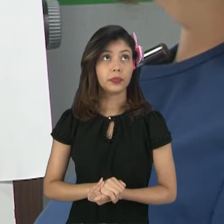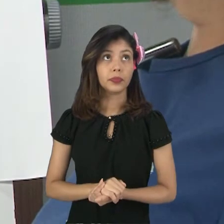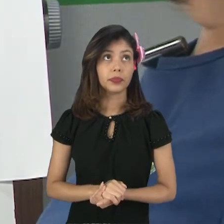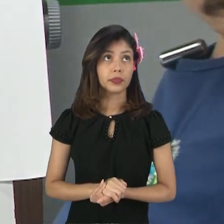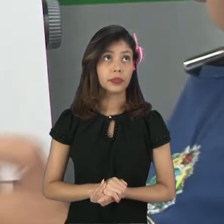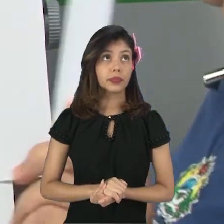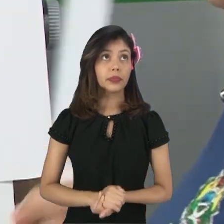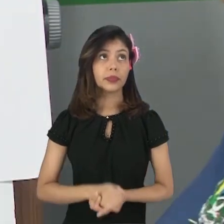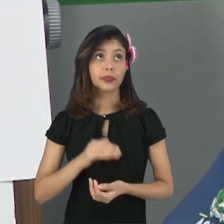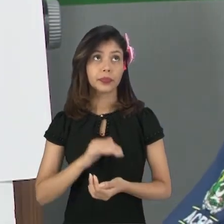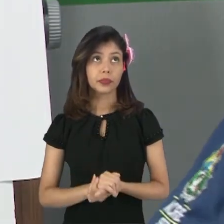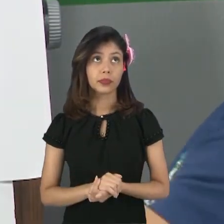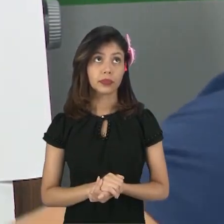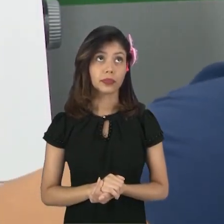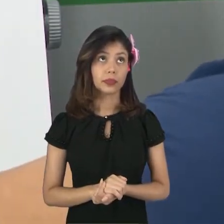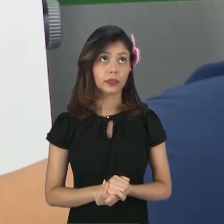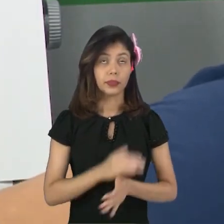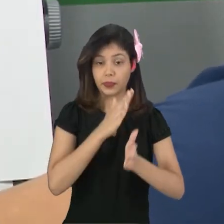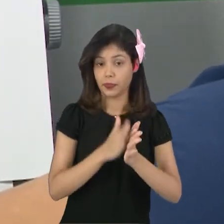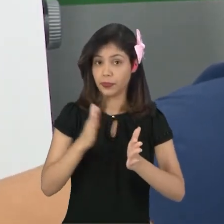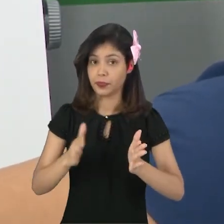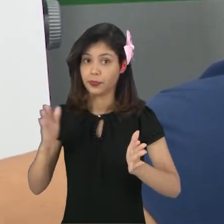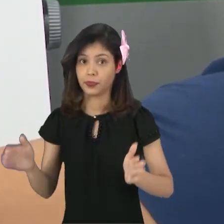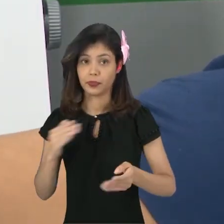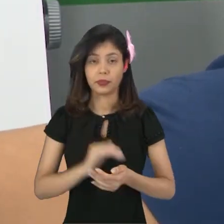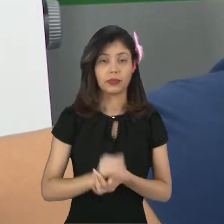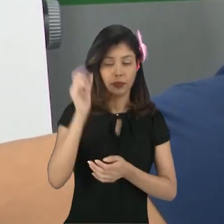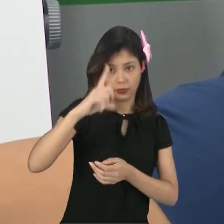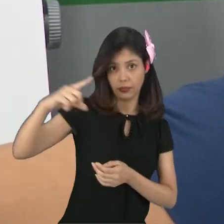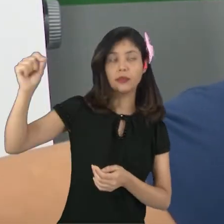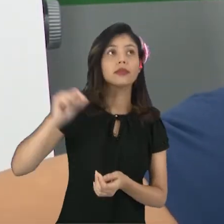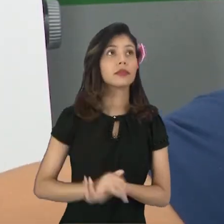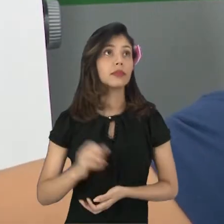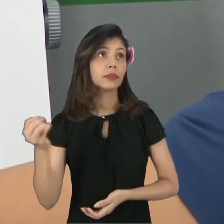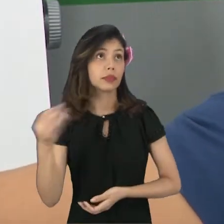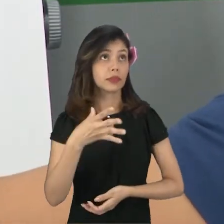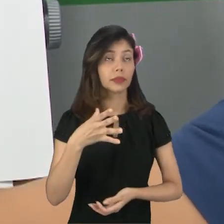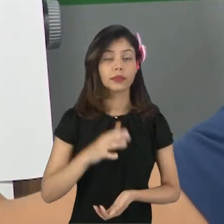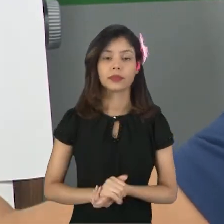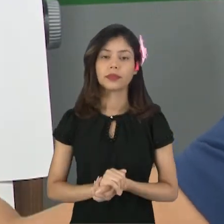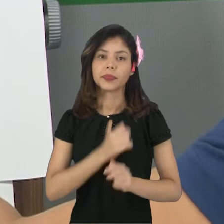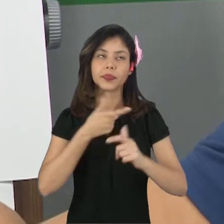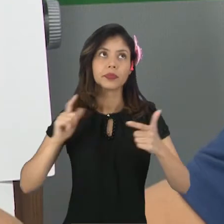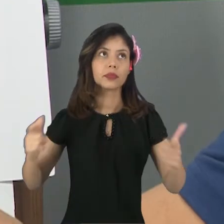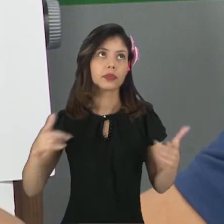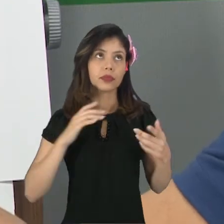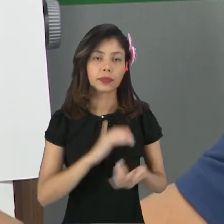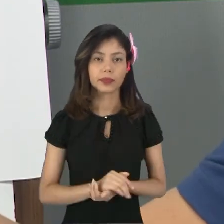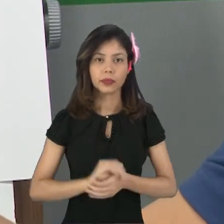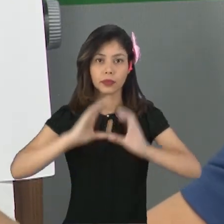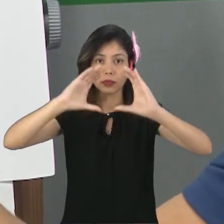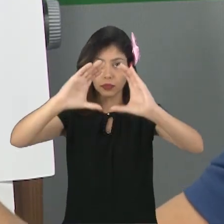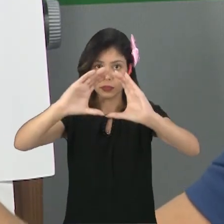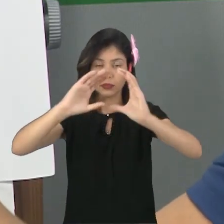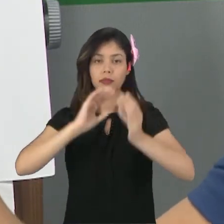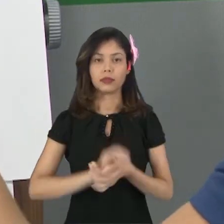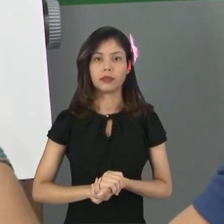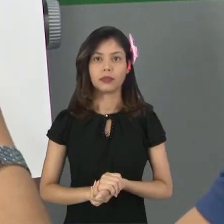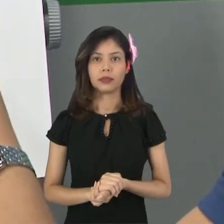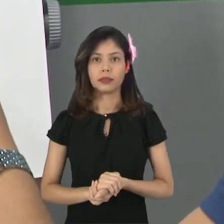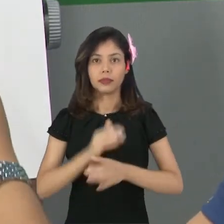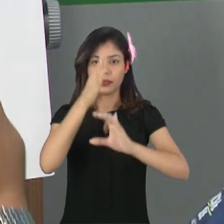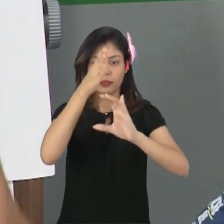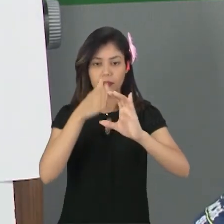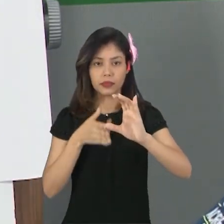Essas são as fases da Lua: nova, crescente, cheia